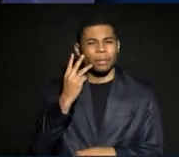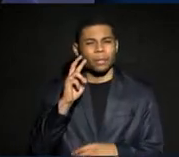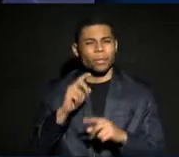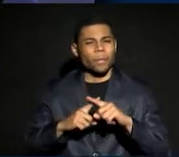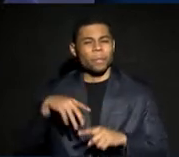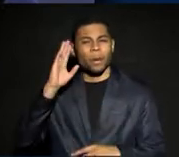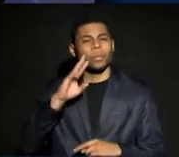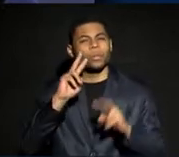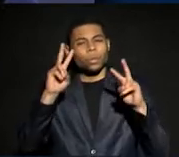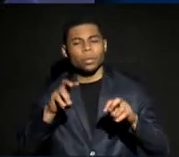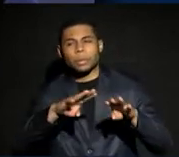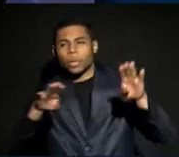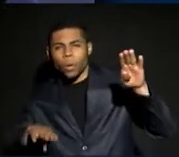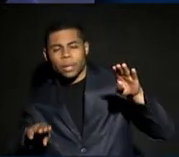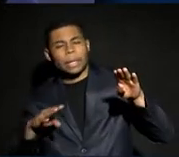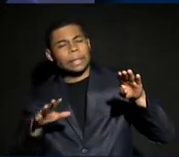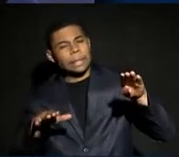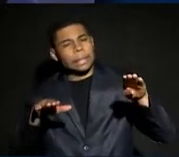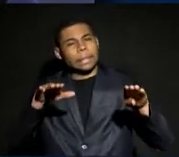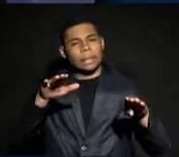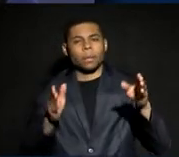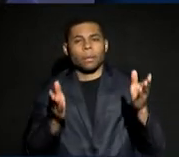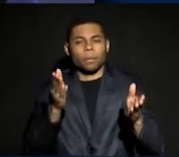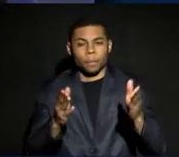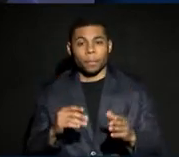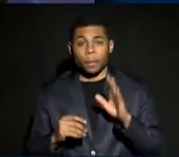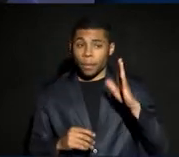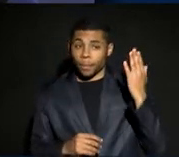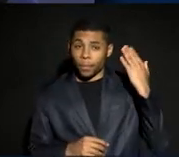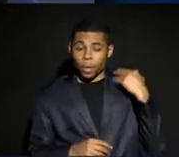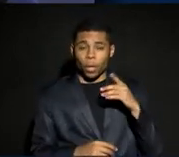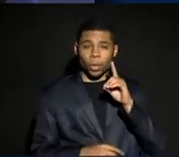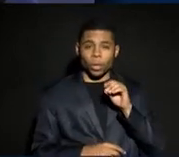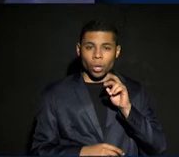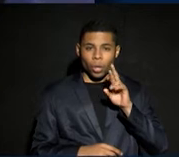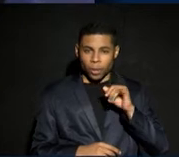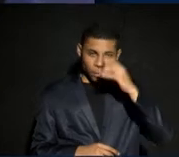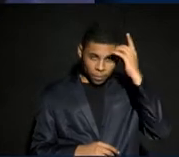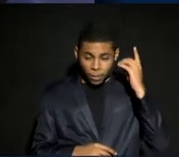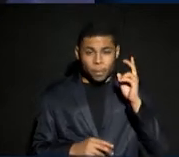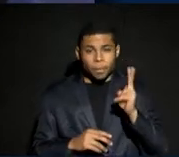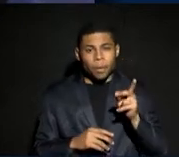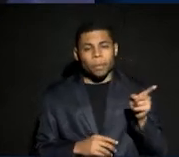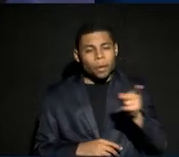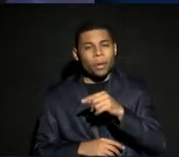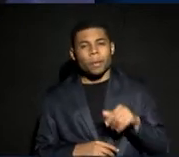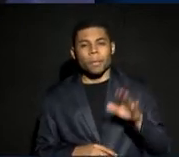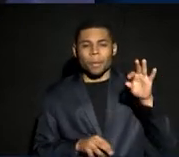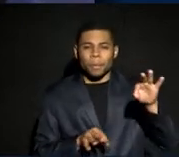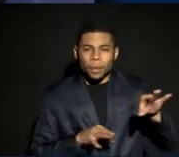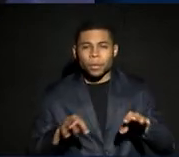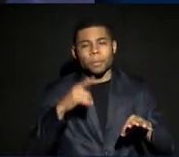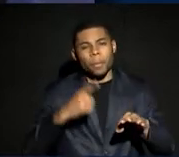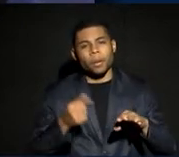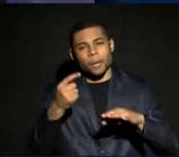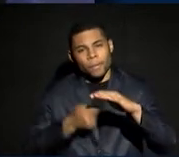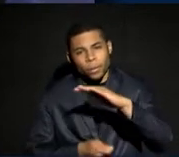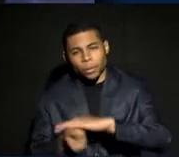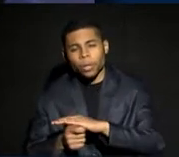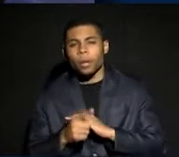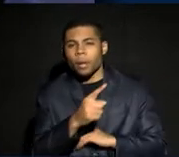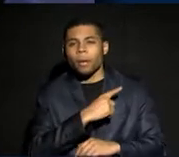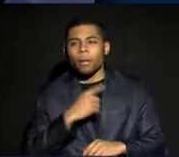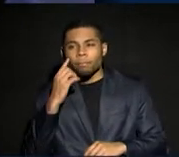também fala que, abre aspas, a gestão Dória foi marcada pelo afastamento da função do Estado como planejador, investidor e indutor